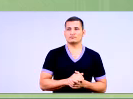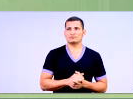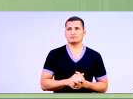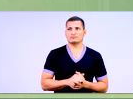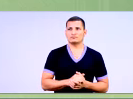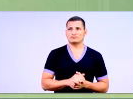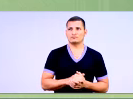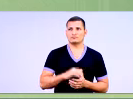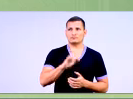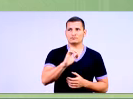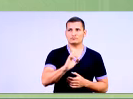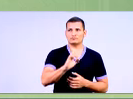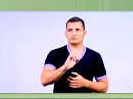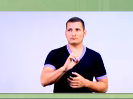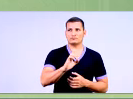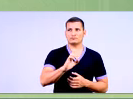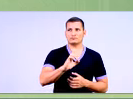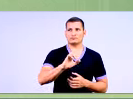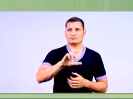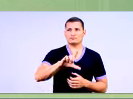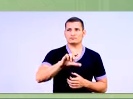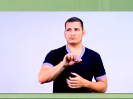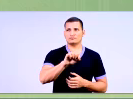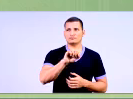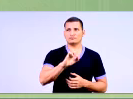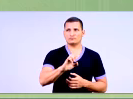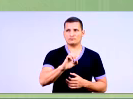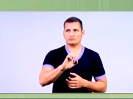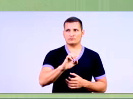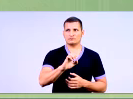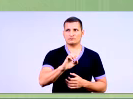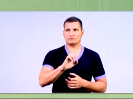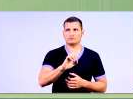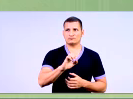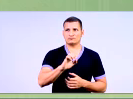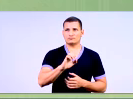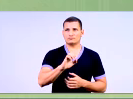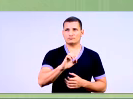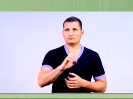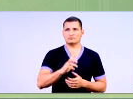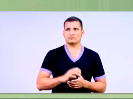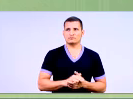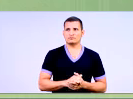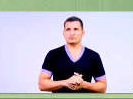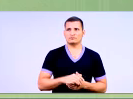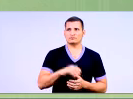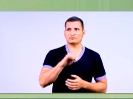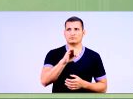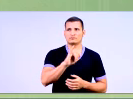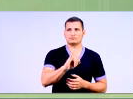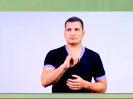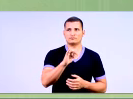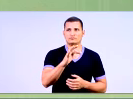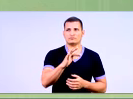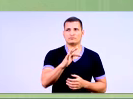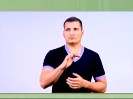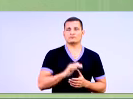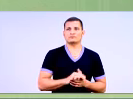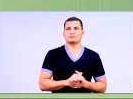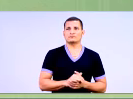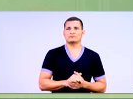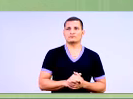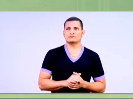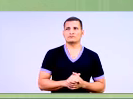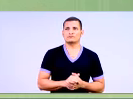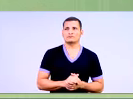O else, professora, ela está ligada diretamente com o if, né? Então,